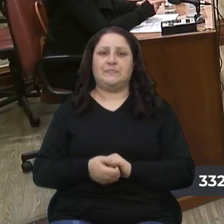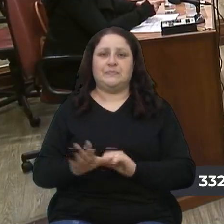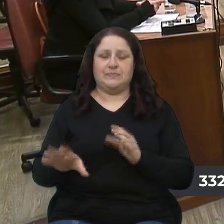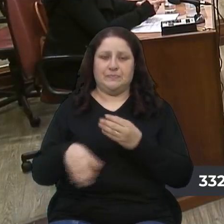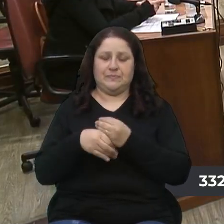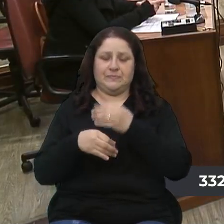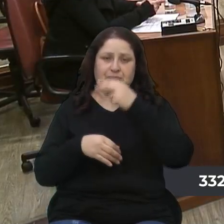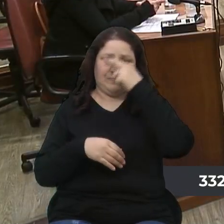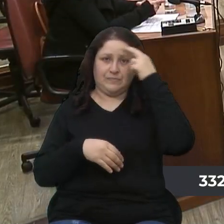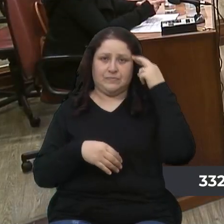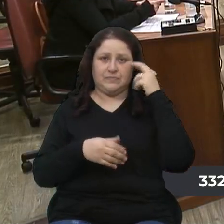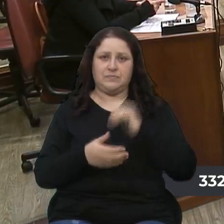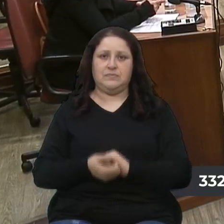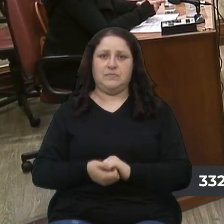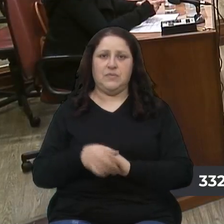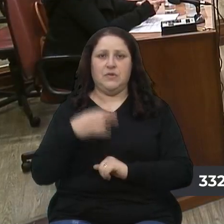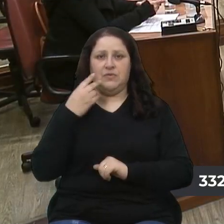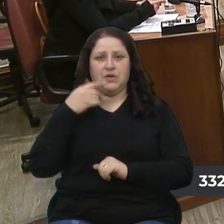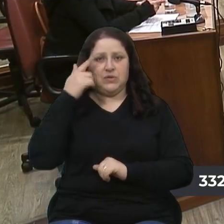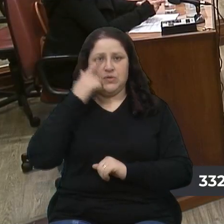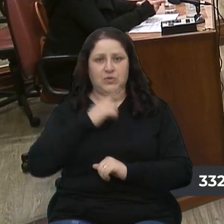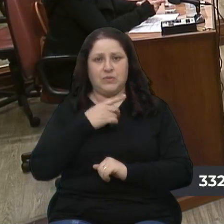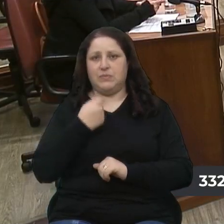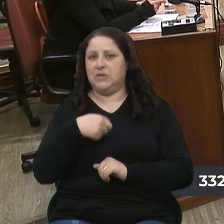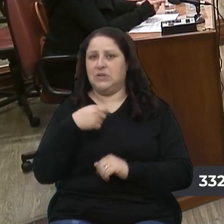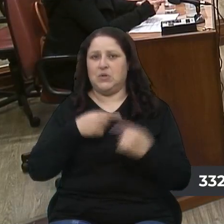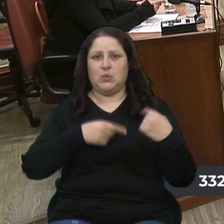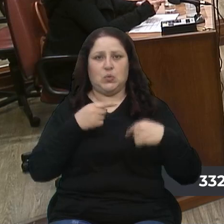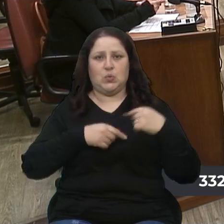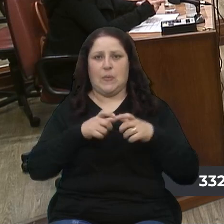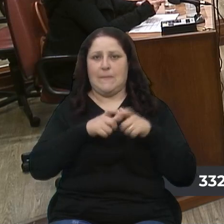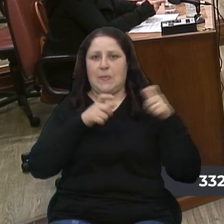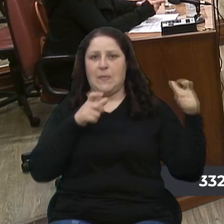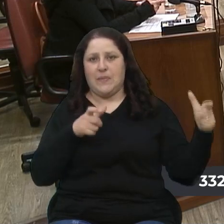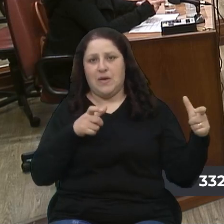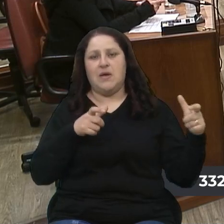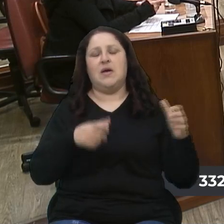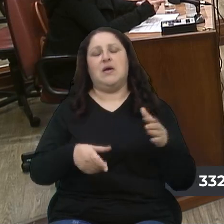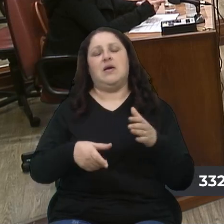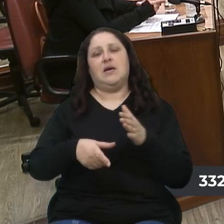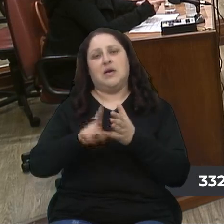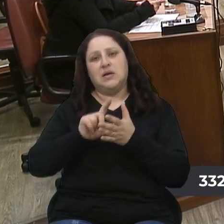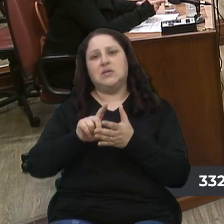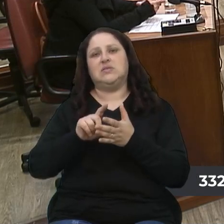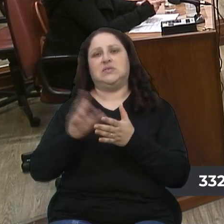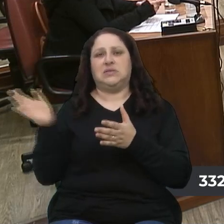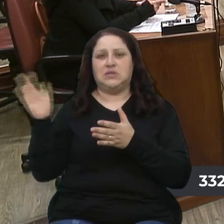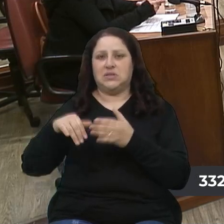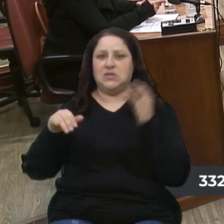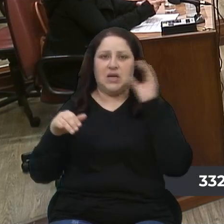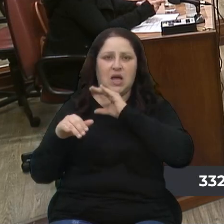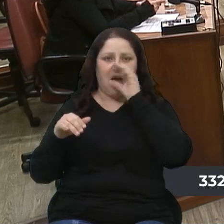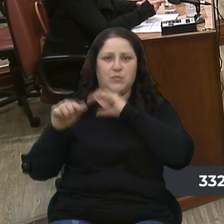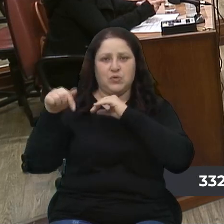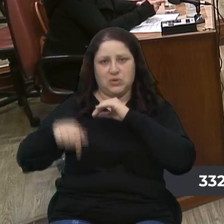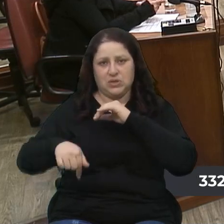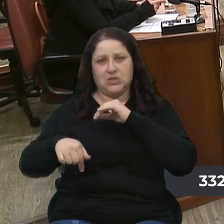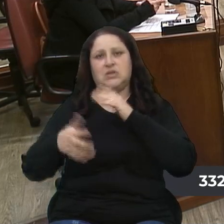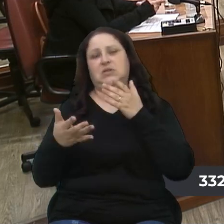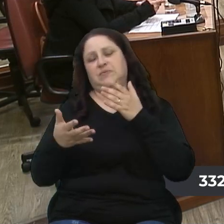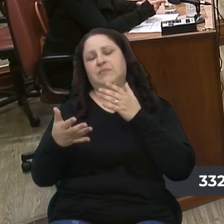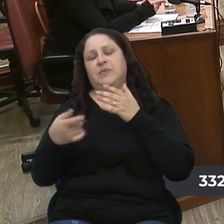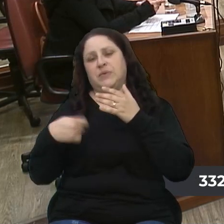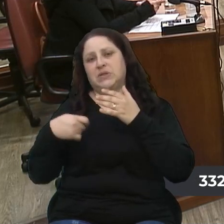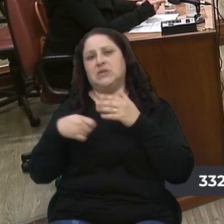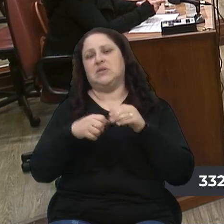Vereador Lucas, esse debate tem que ser muito ampliado antes de a gente trazer de forma prematura. Eu acho que sugiro audiências públicas,